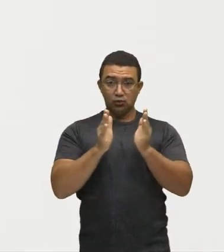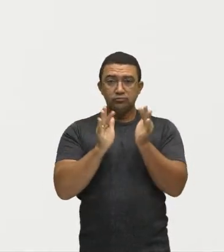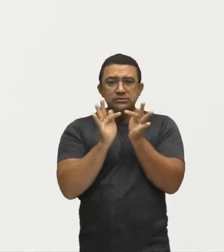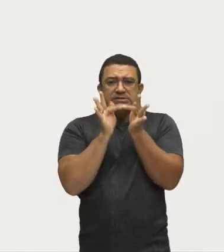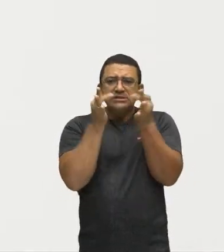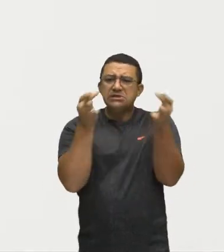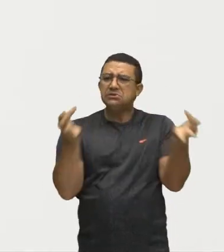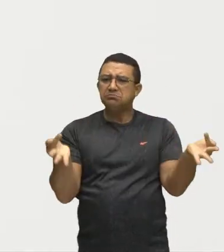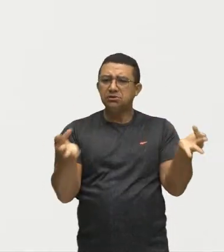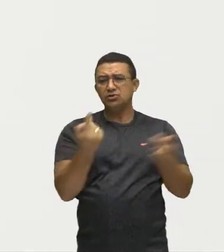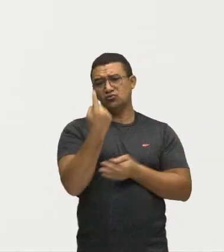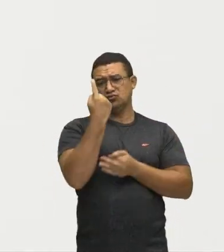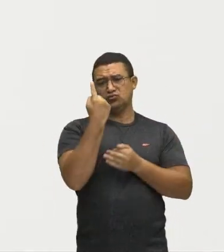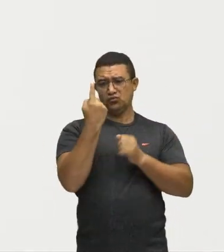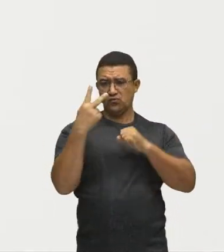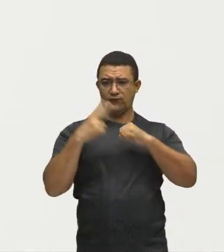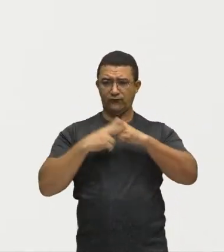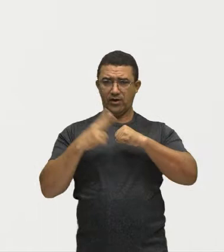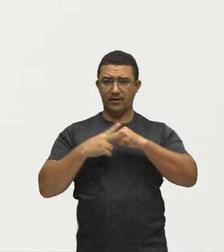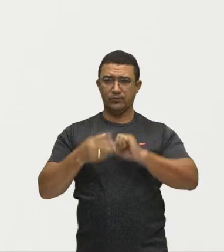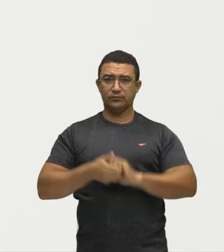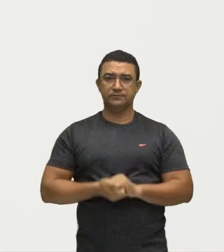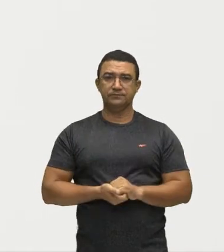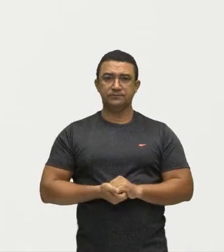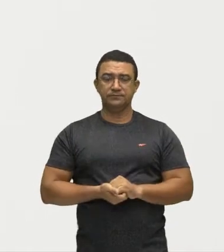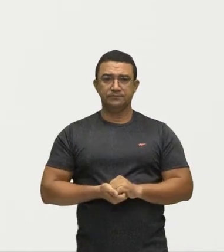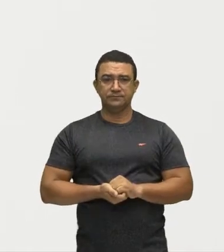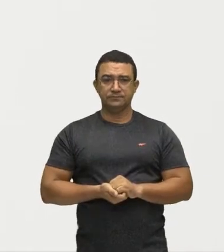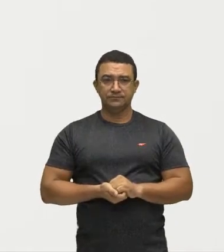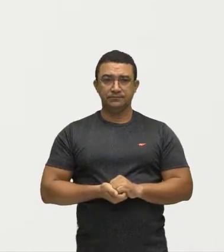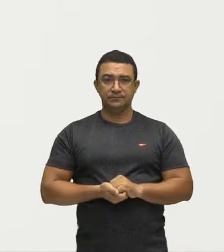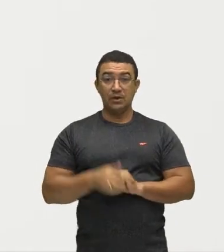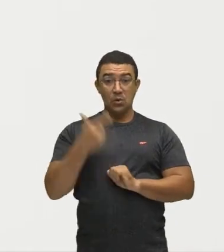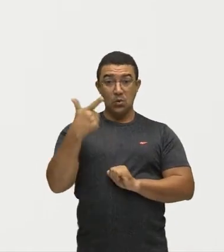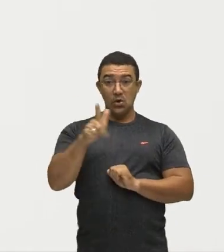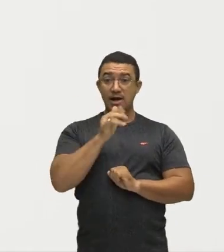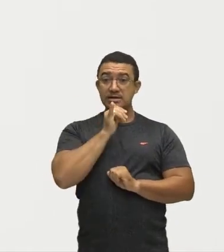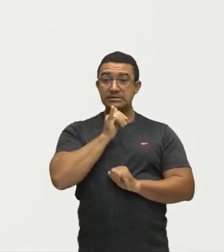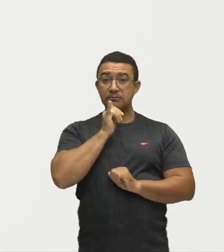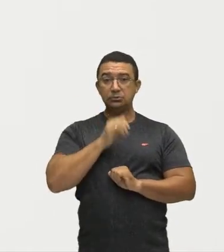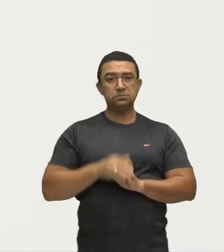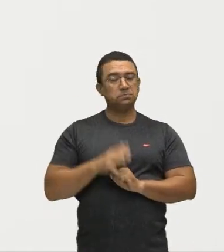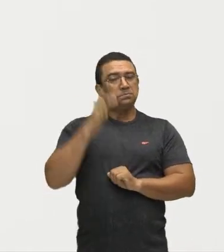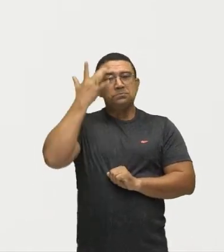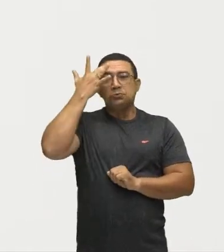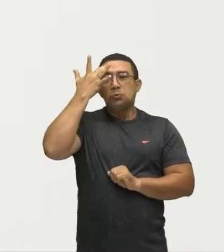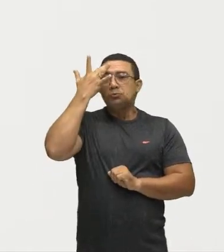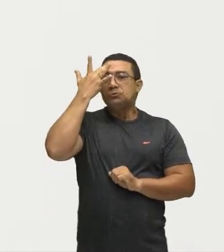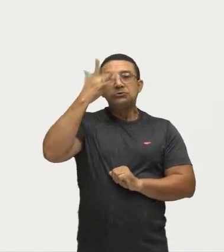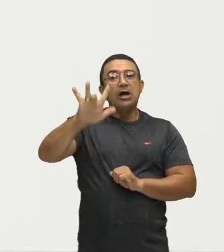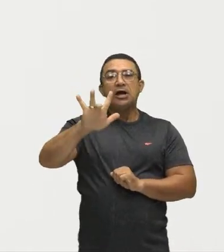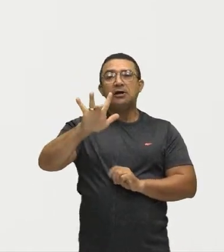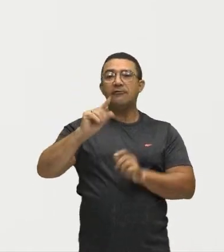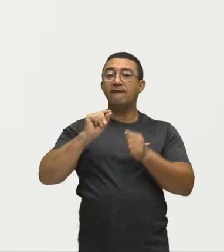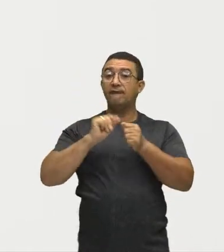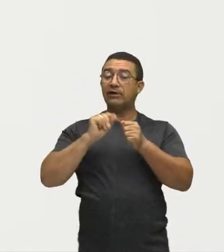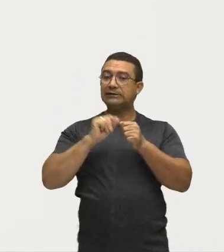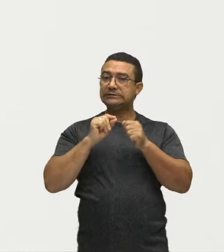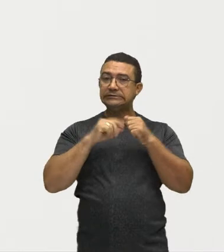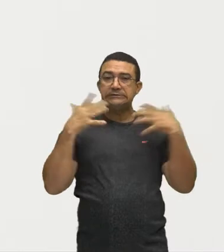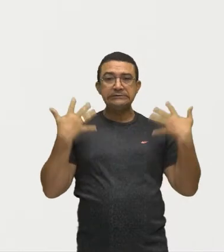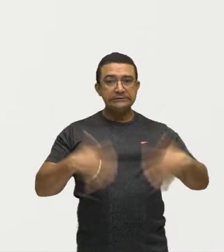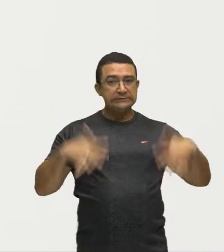simples. Muito bem. Outro exemplo aqui, olha. Não sei o que fazer com